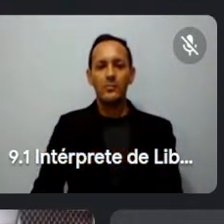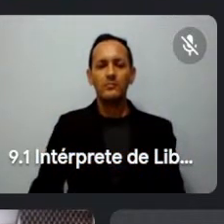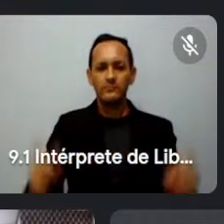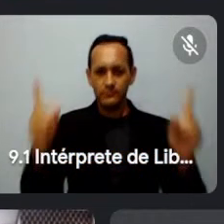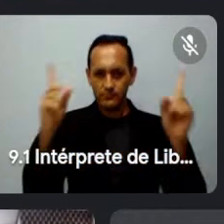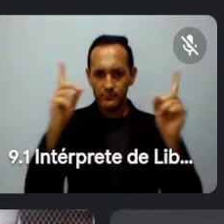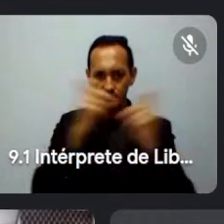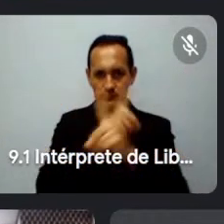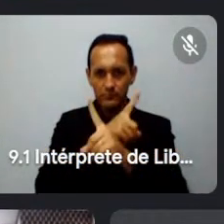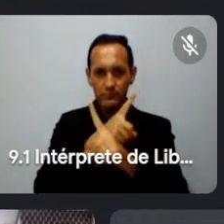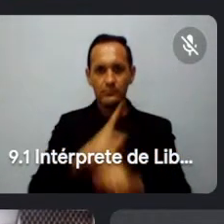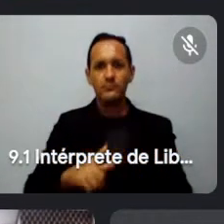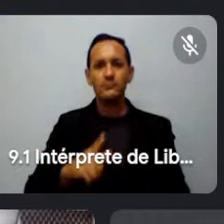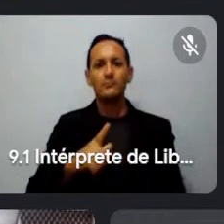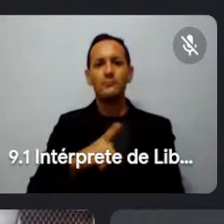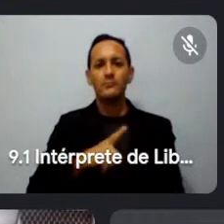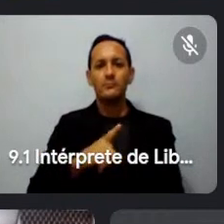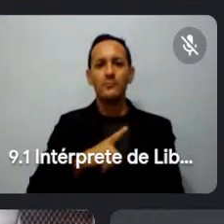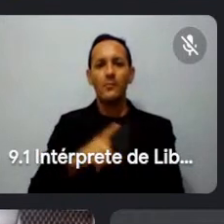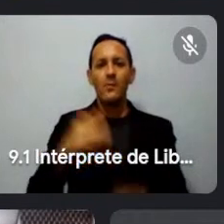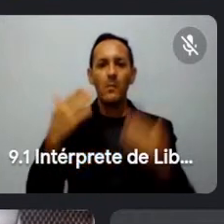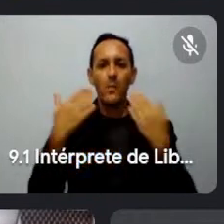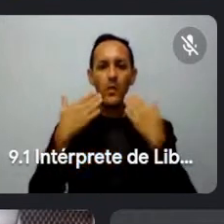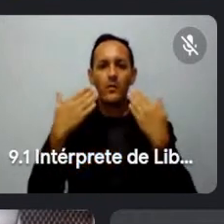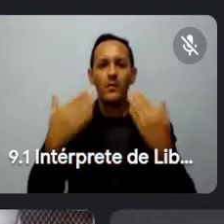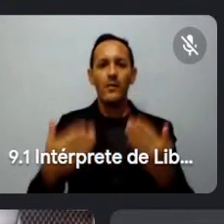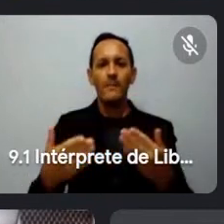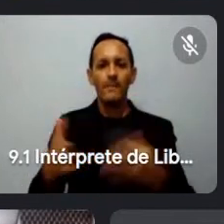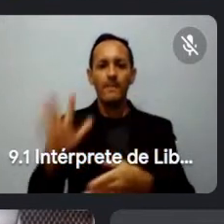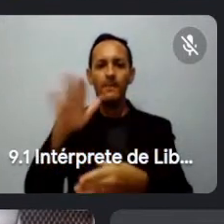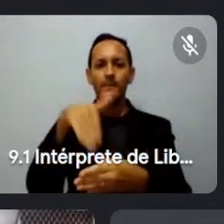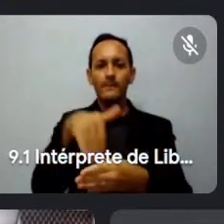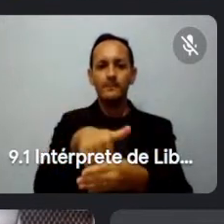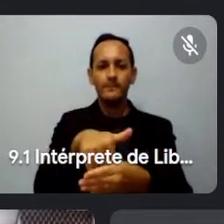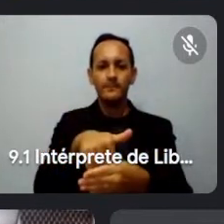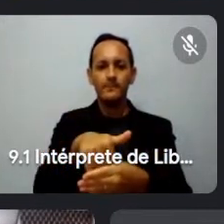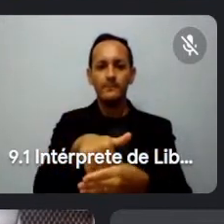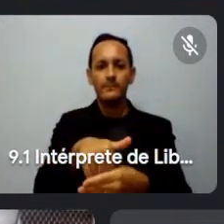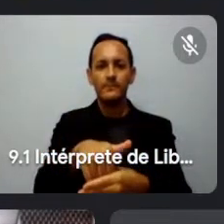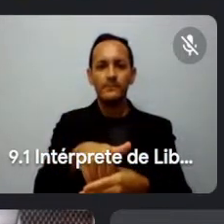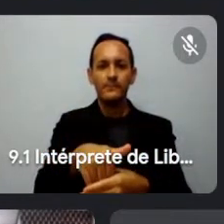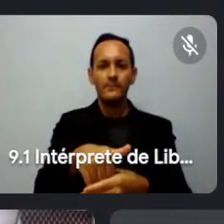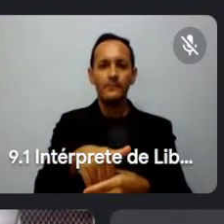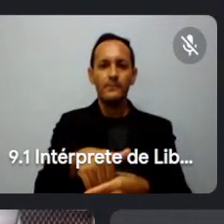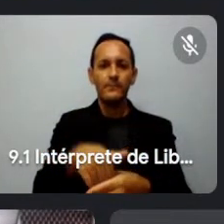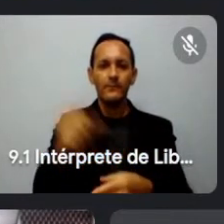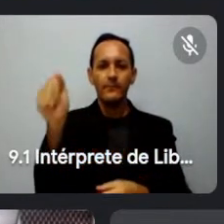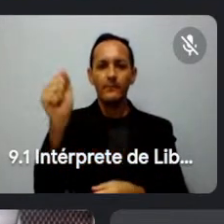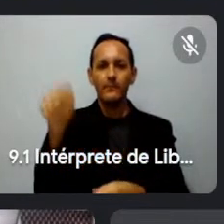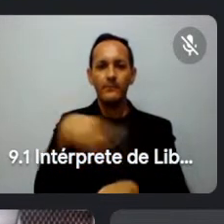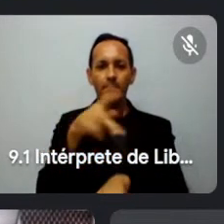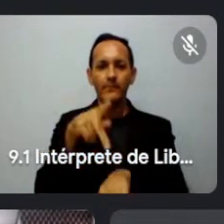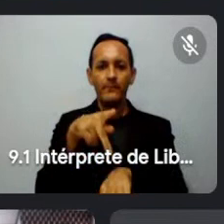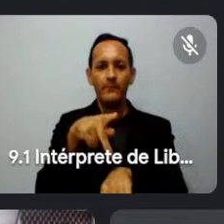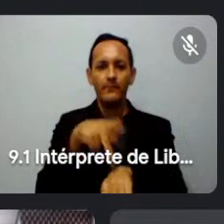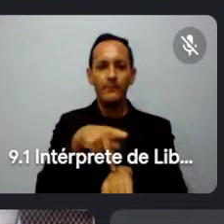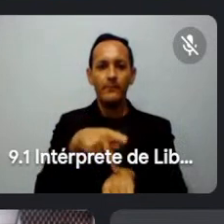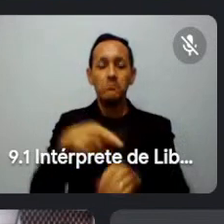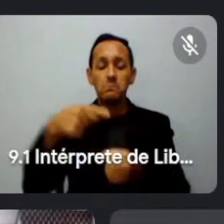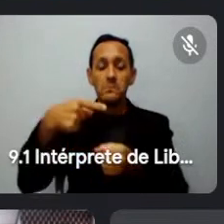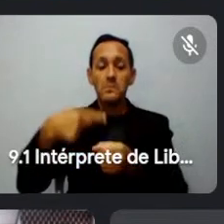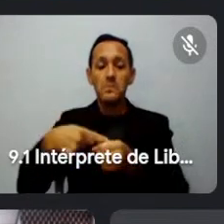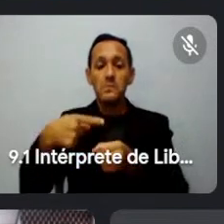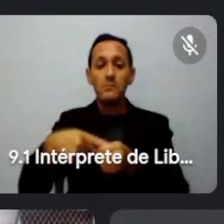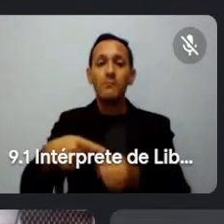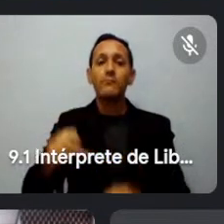difícil é a questão para levar a efeito as eleições Google no nosso país máximo nos municípios